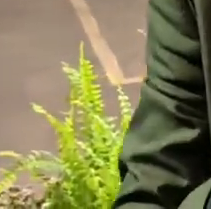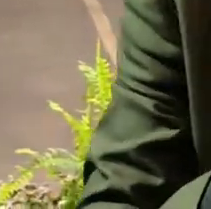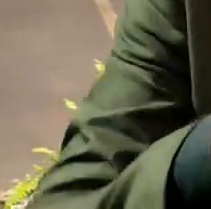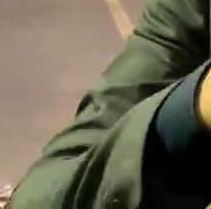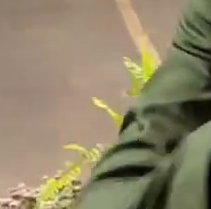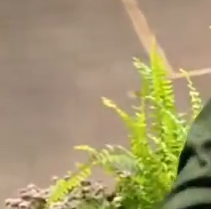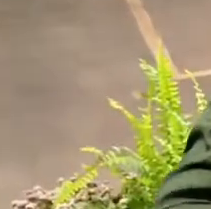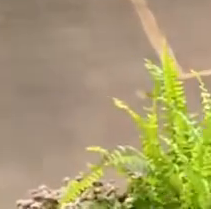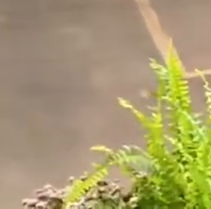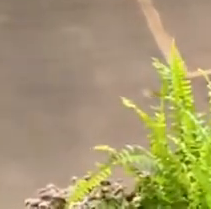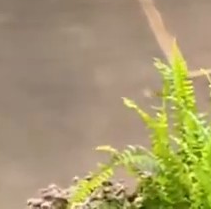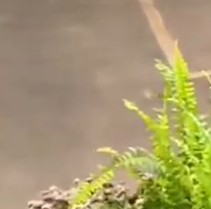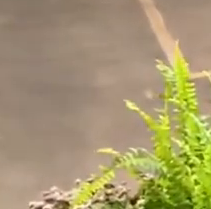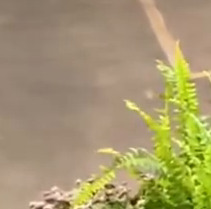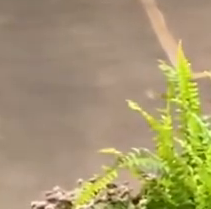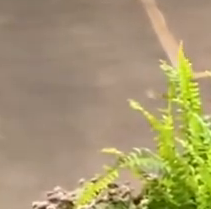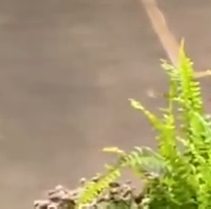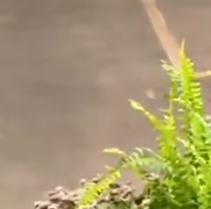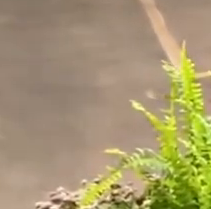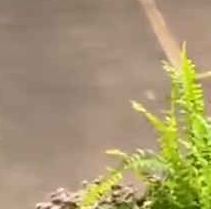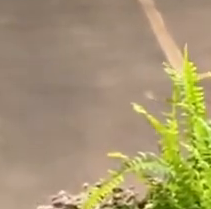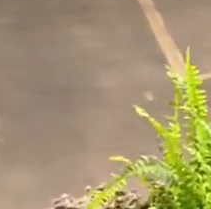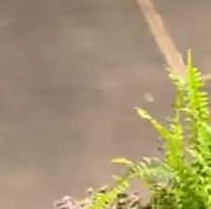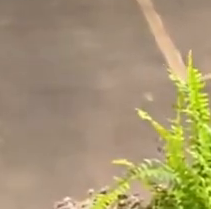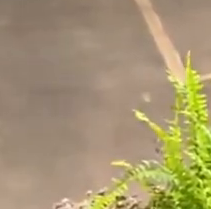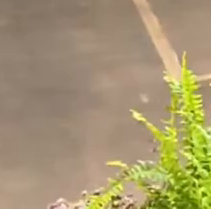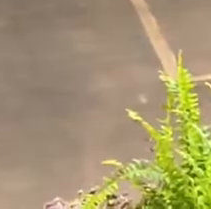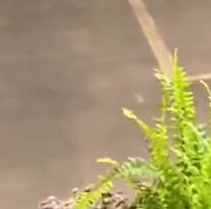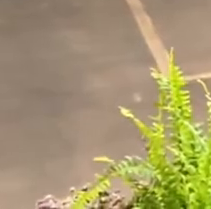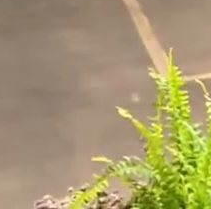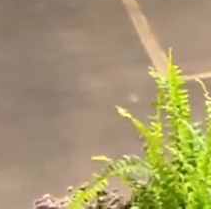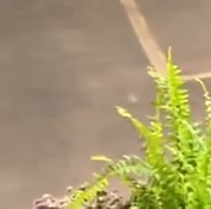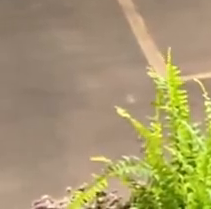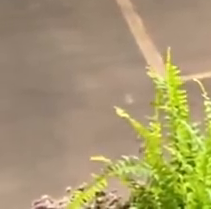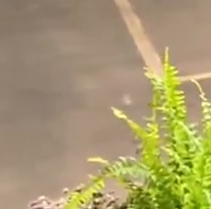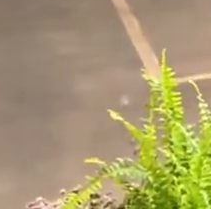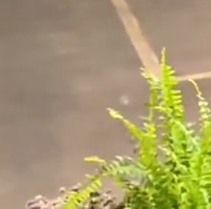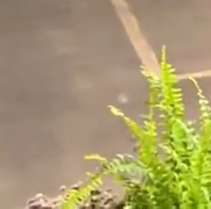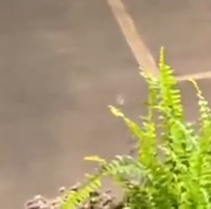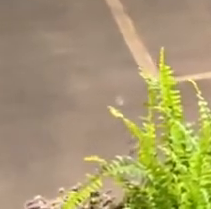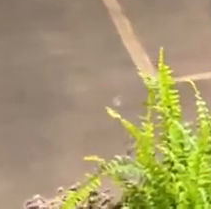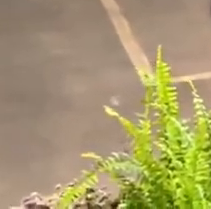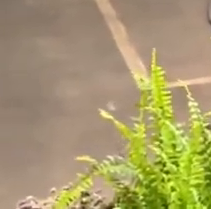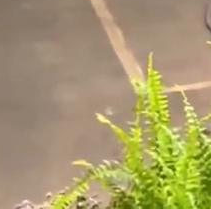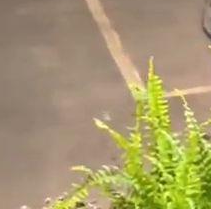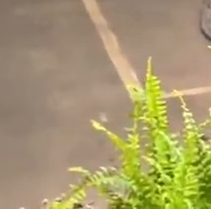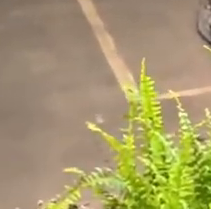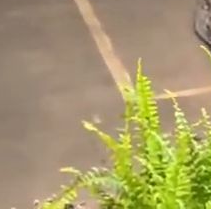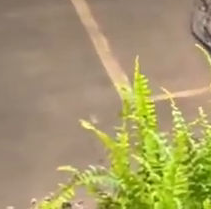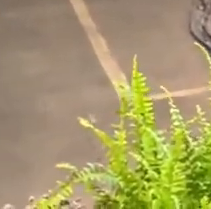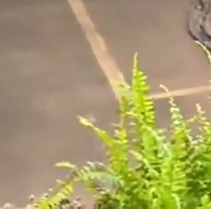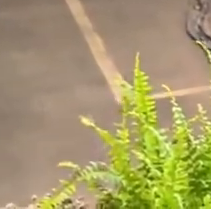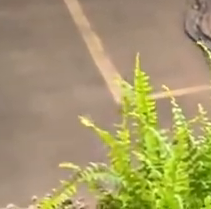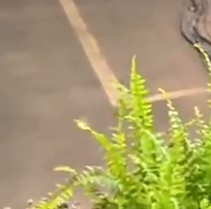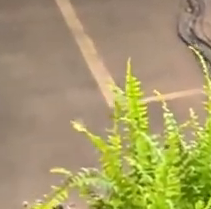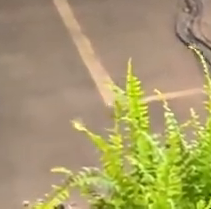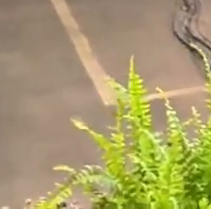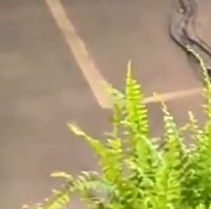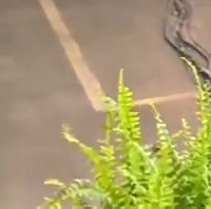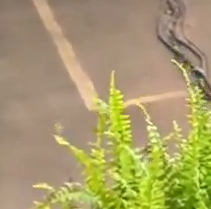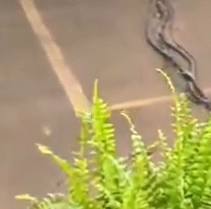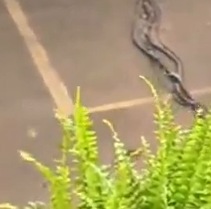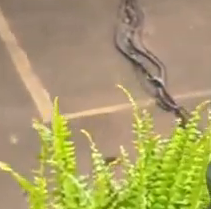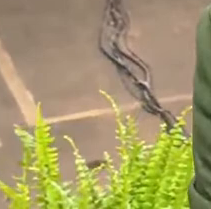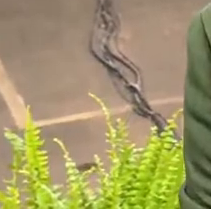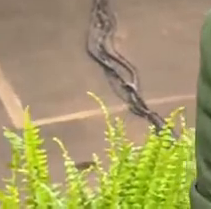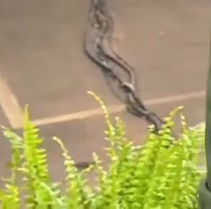junto sentindo esse calor humano que é tão bom ficar pertinho de um dos outros adorando o nome do Senhor Jesus então nós convidamos a deixar o